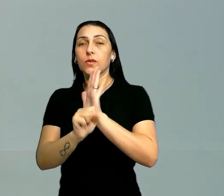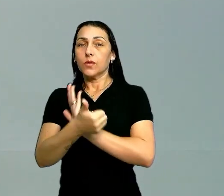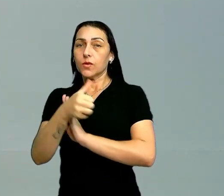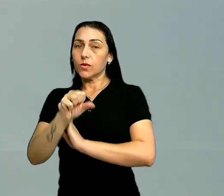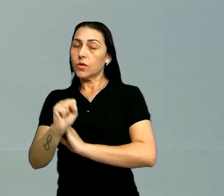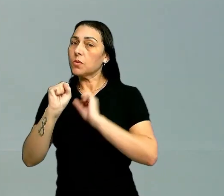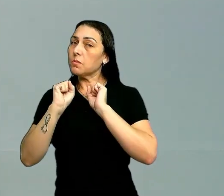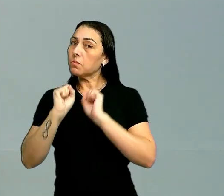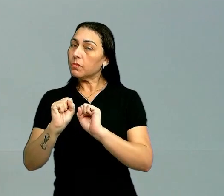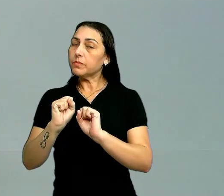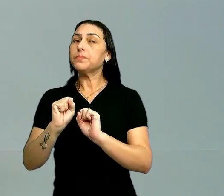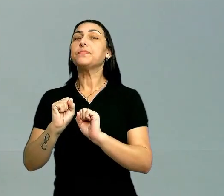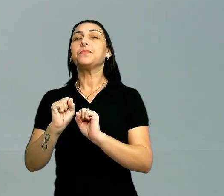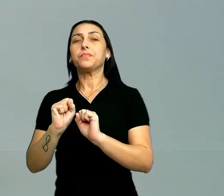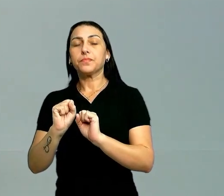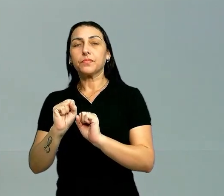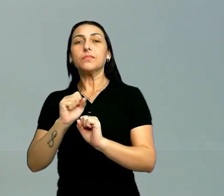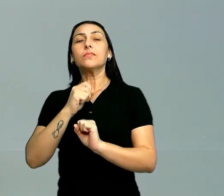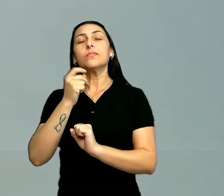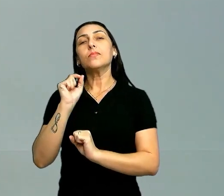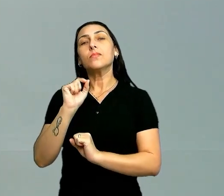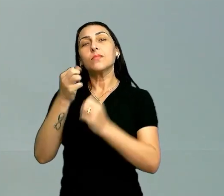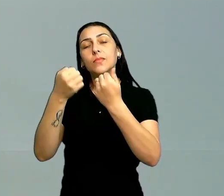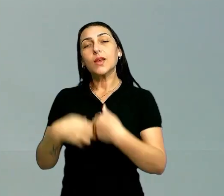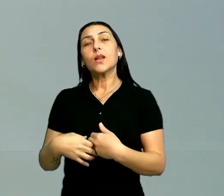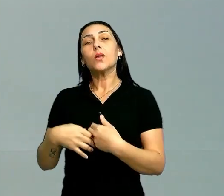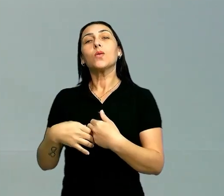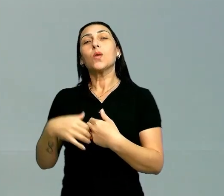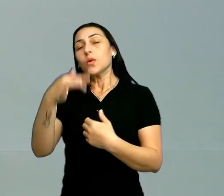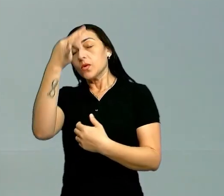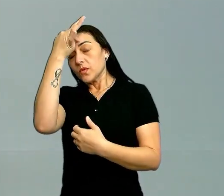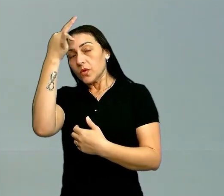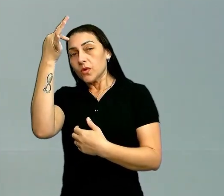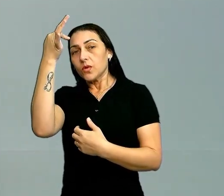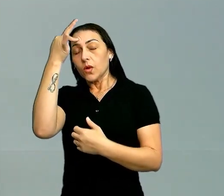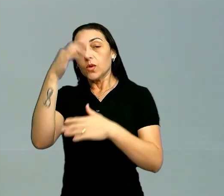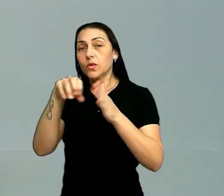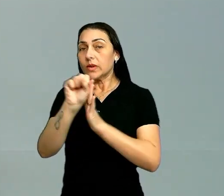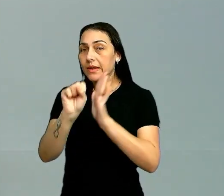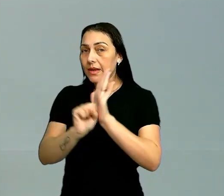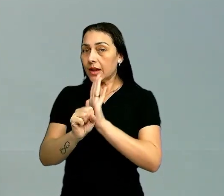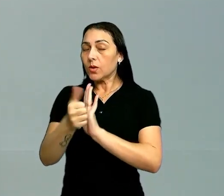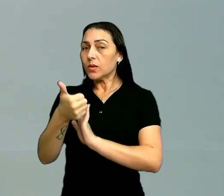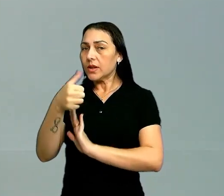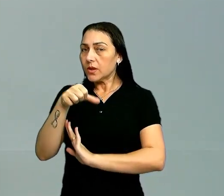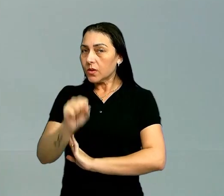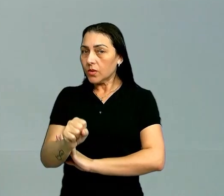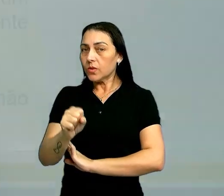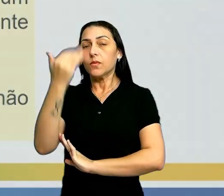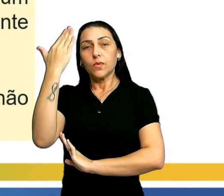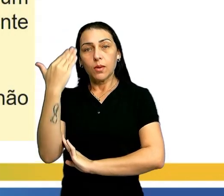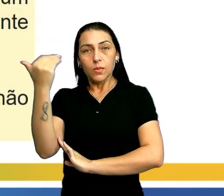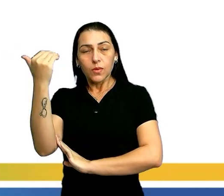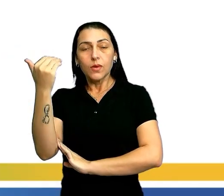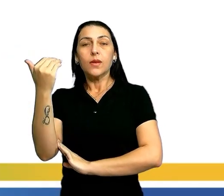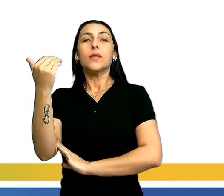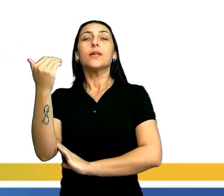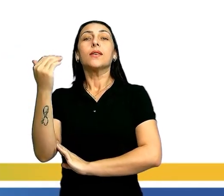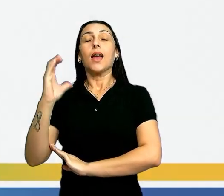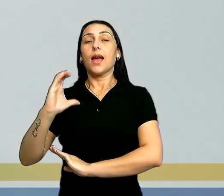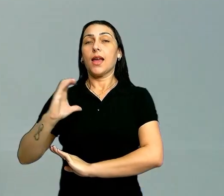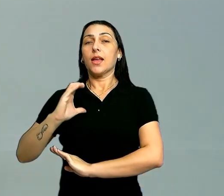pode até considerá-lo como o último dos grandes filósofos do século XVIII. Então, a ética